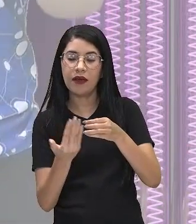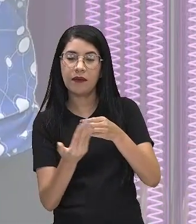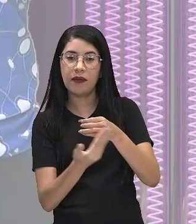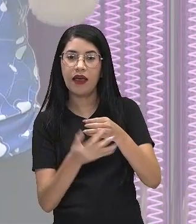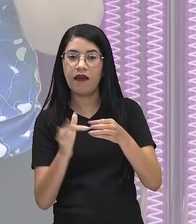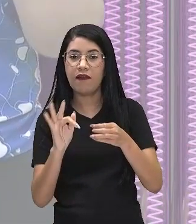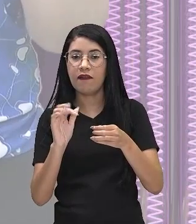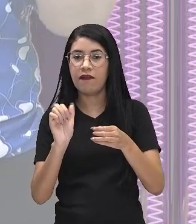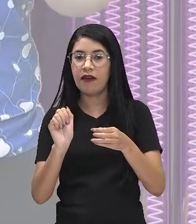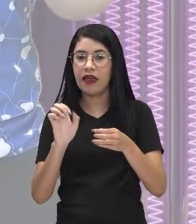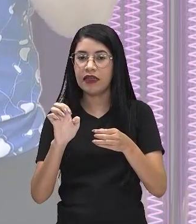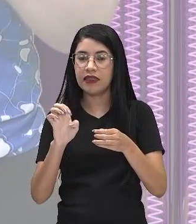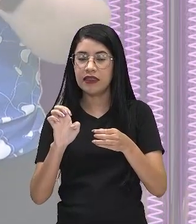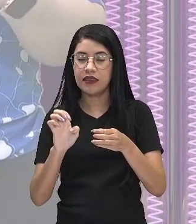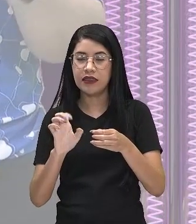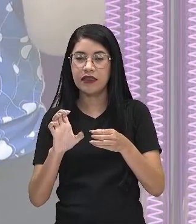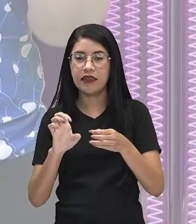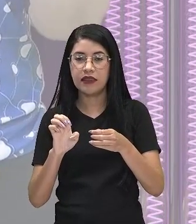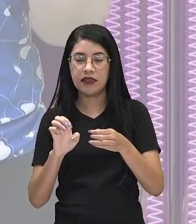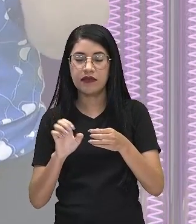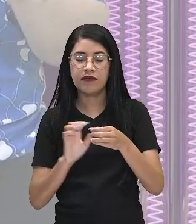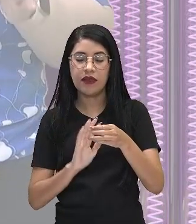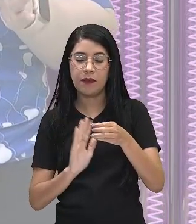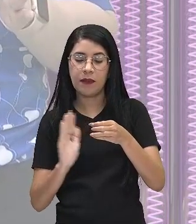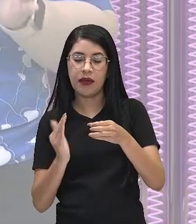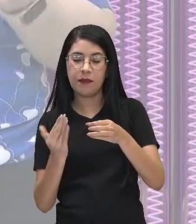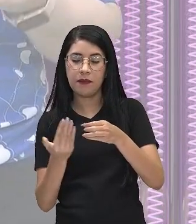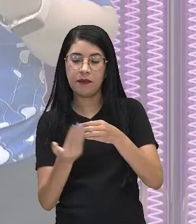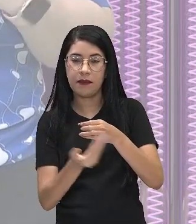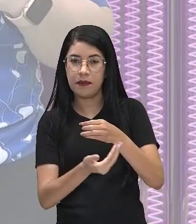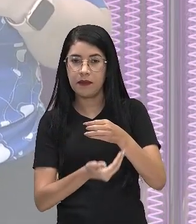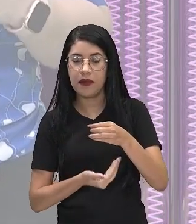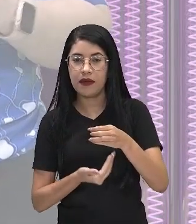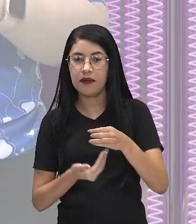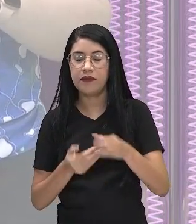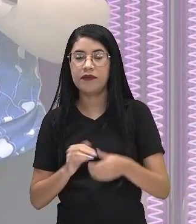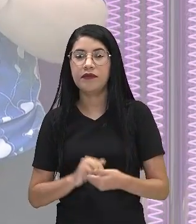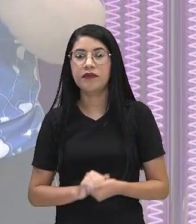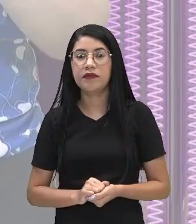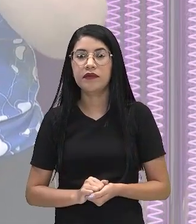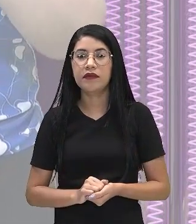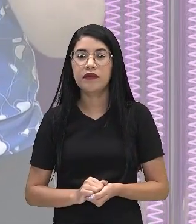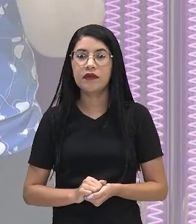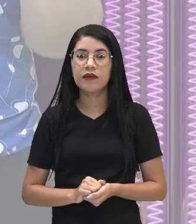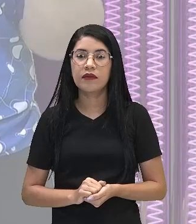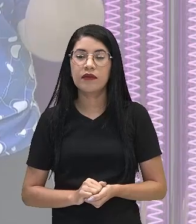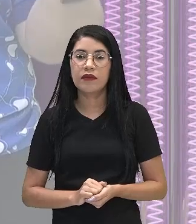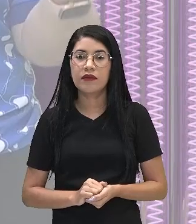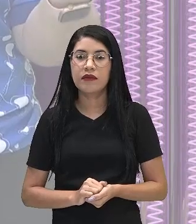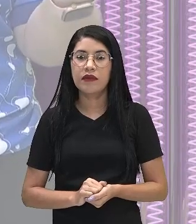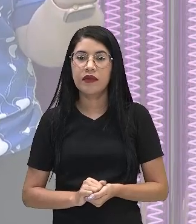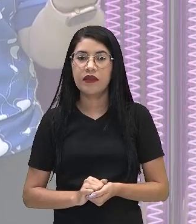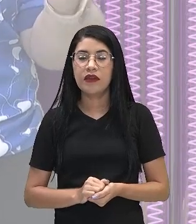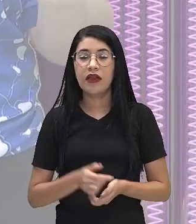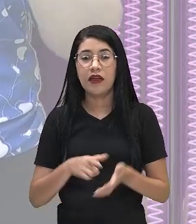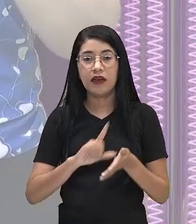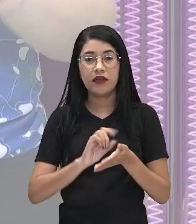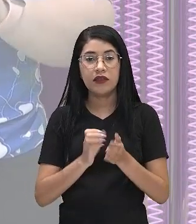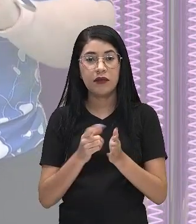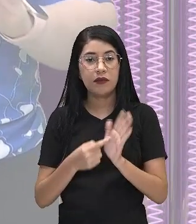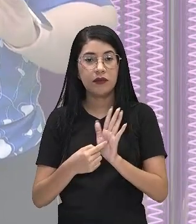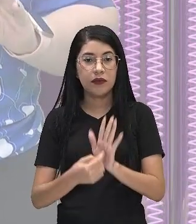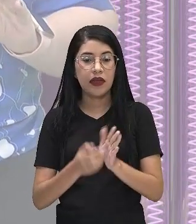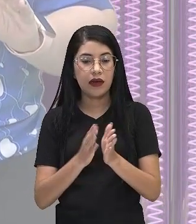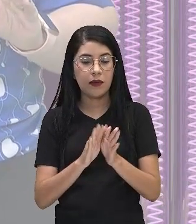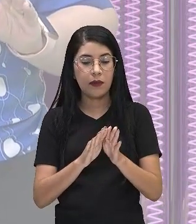é justamente os lados aí do prisma, né? A gente viu há pouco a imagem fechada e ela se abrindo, né? Então